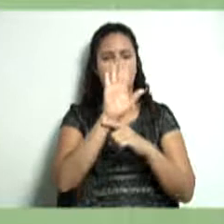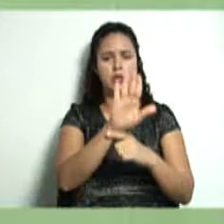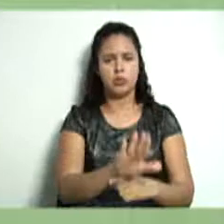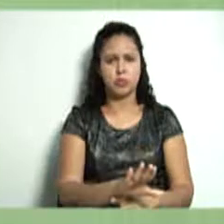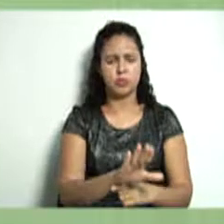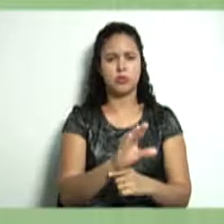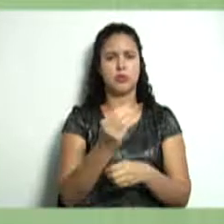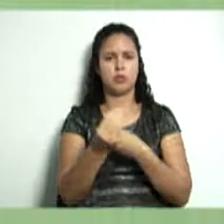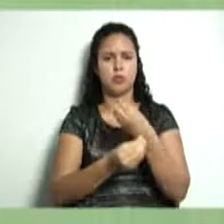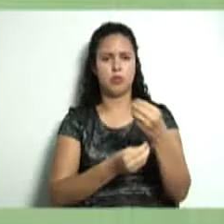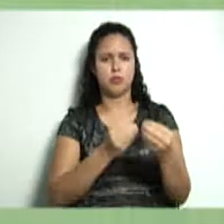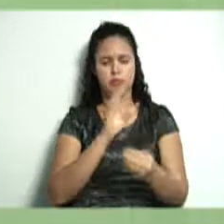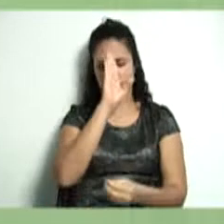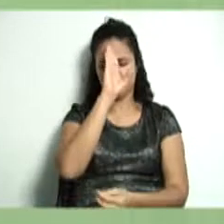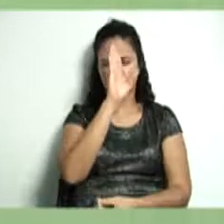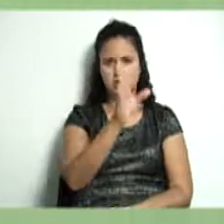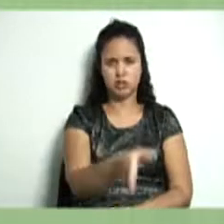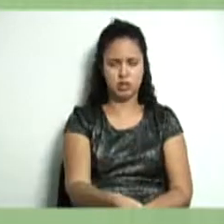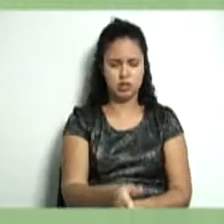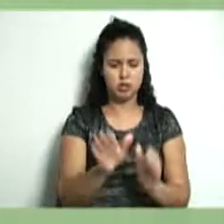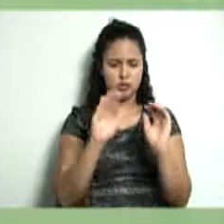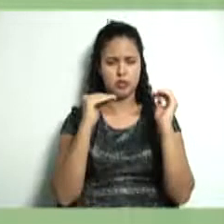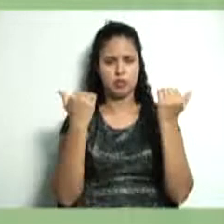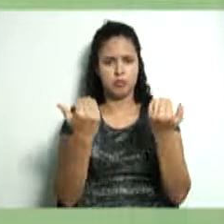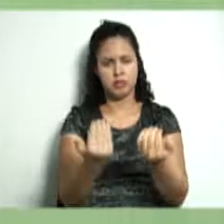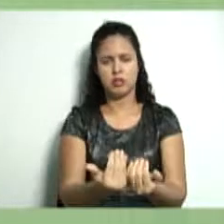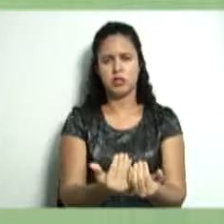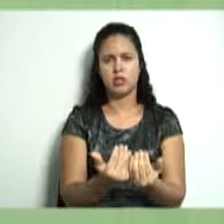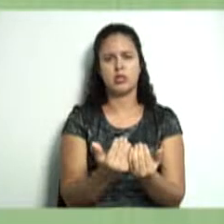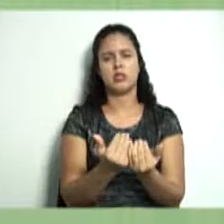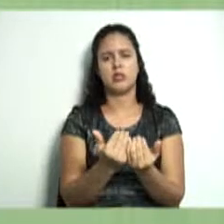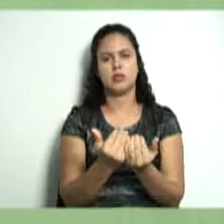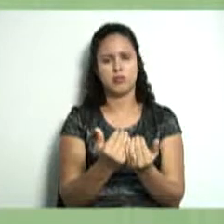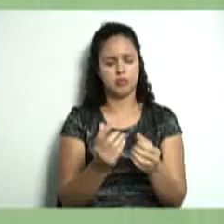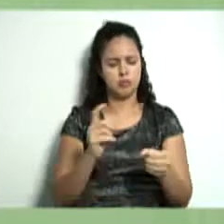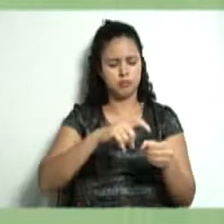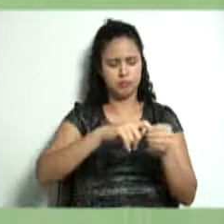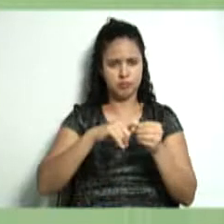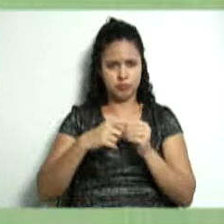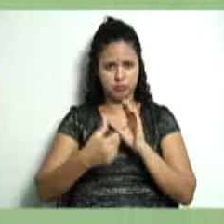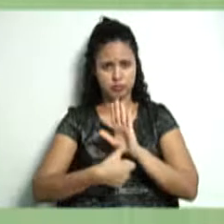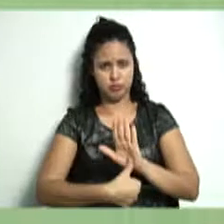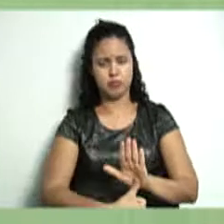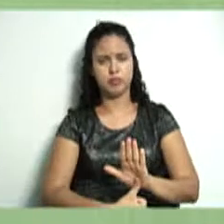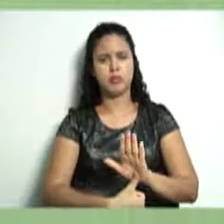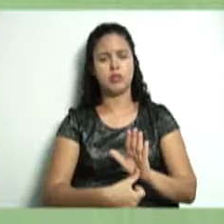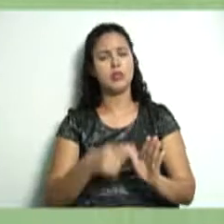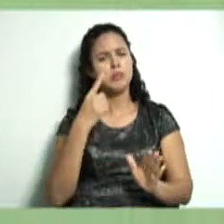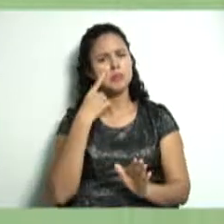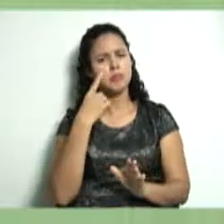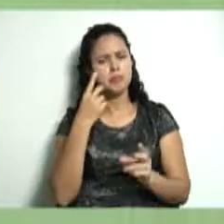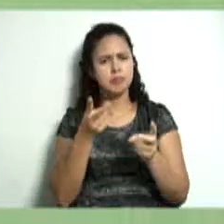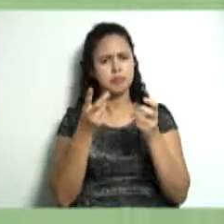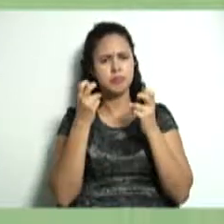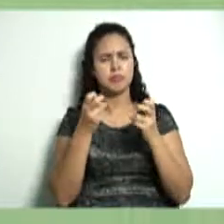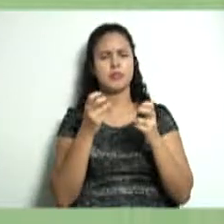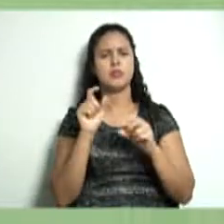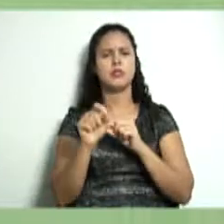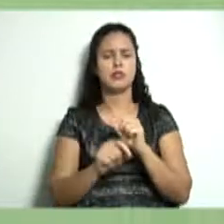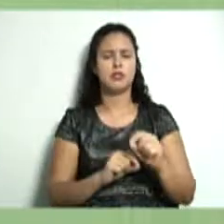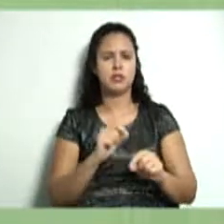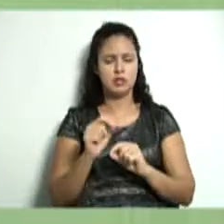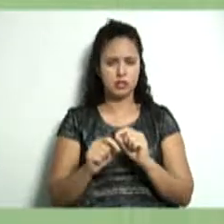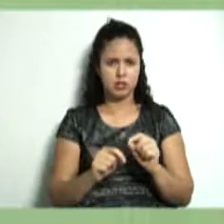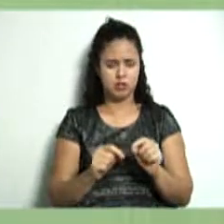atuação mais direta sobre as comunidades dos associados. Então, a gente vê aí que uma